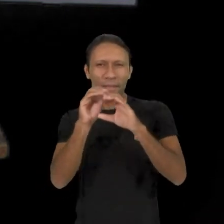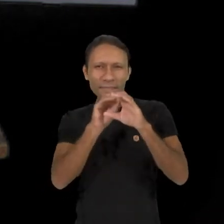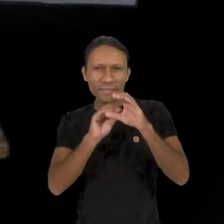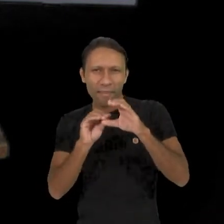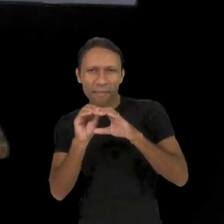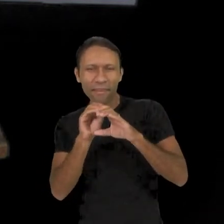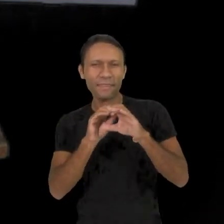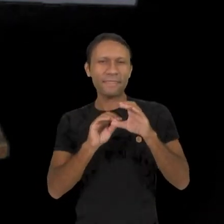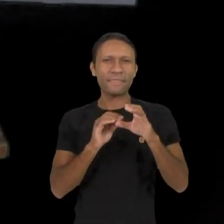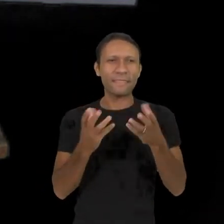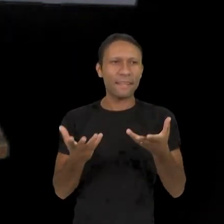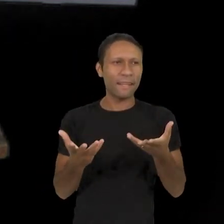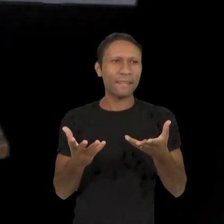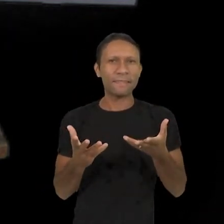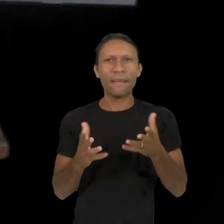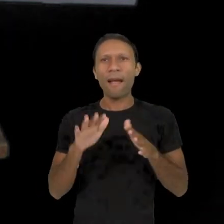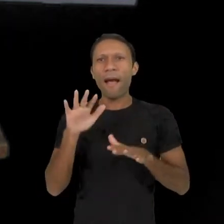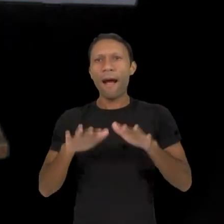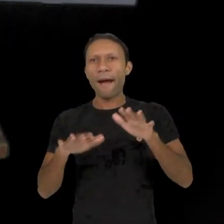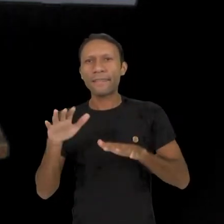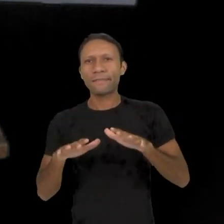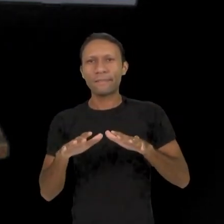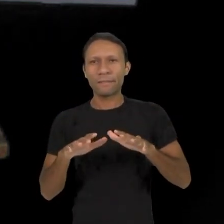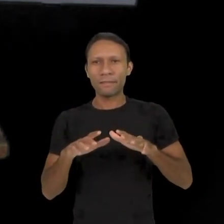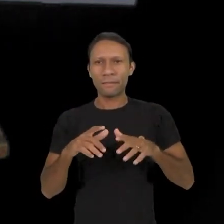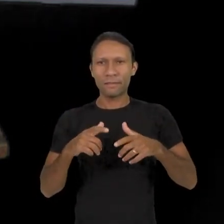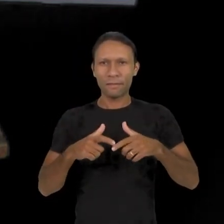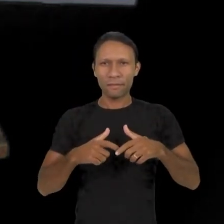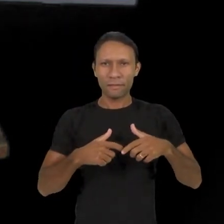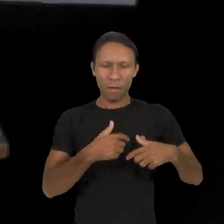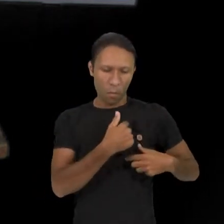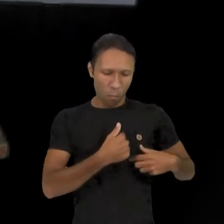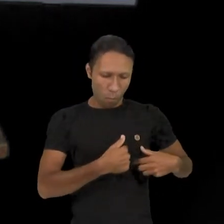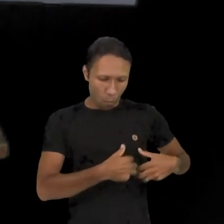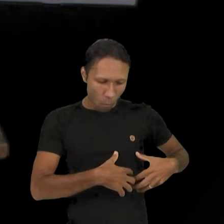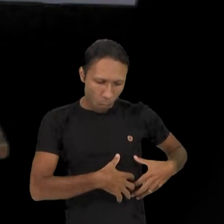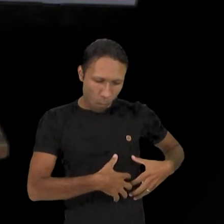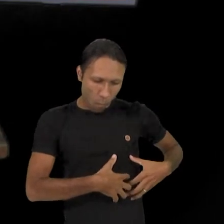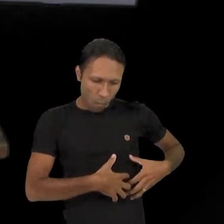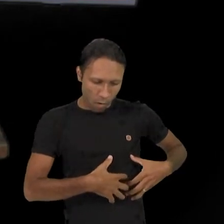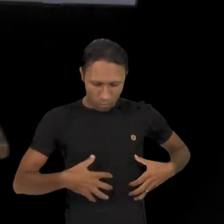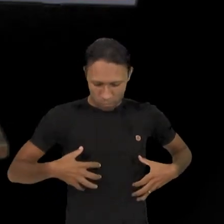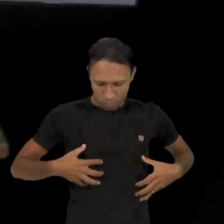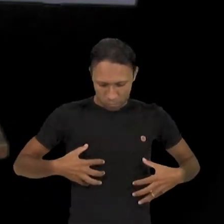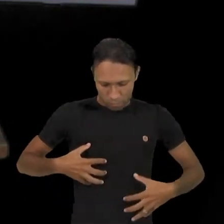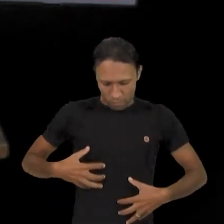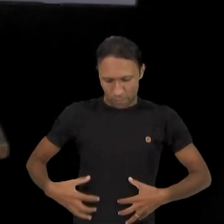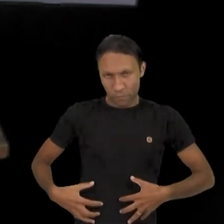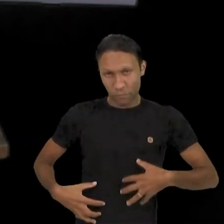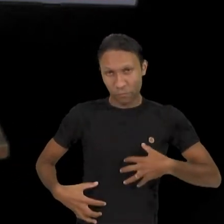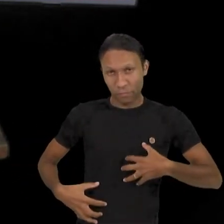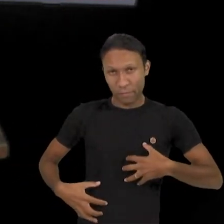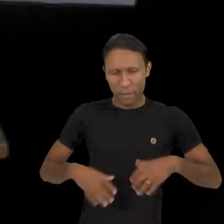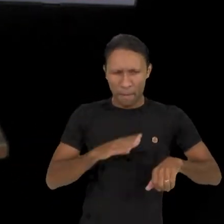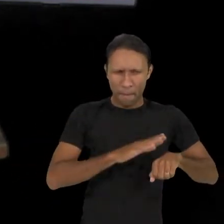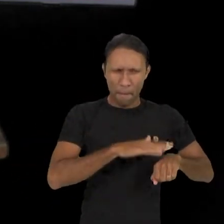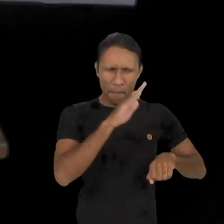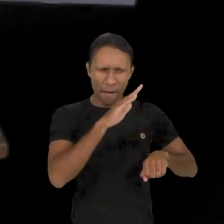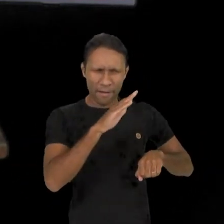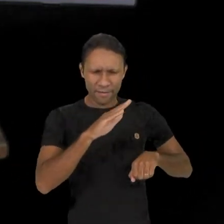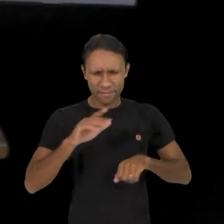quero dizer que depender do órgão, você vai ter ou não vai ter determinada organela. Não. O que eu estou dizendo